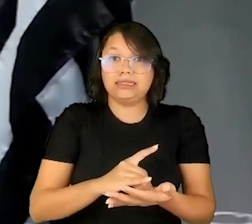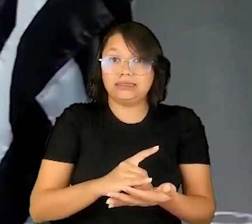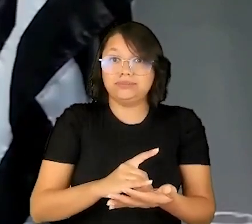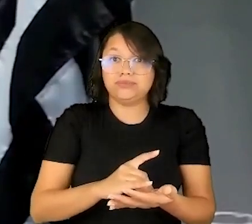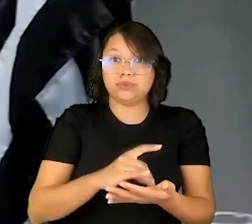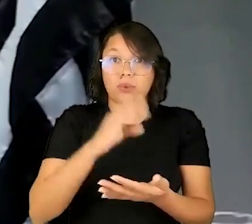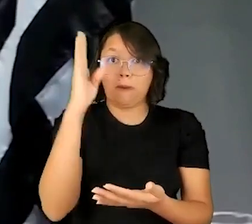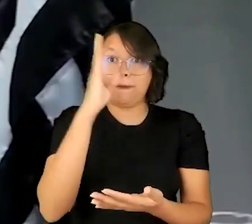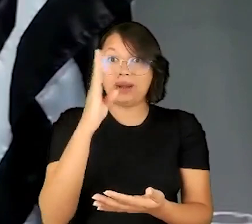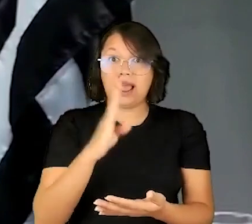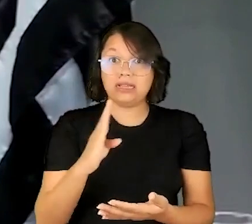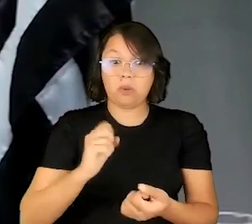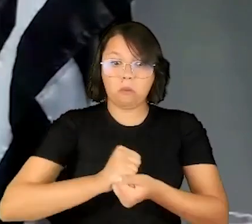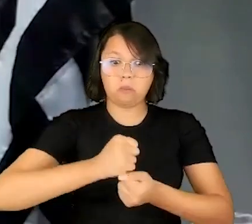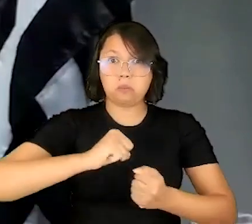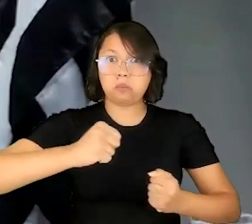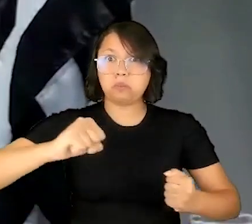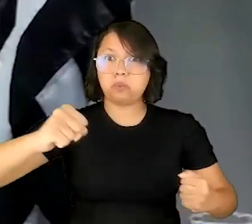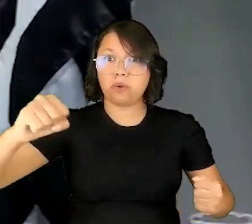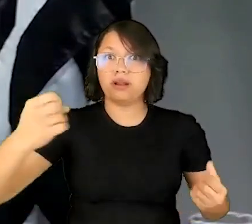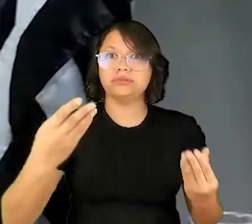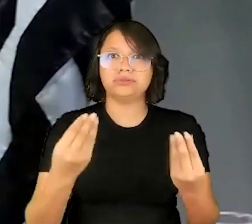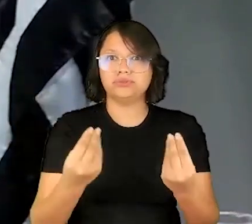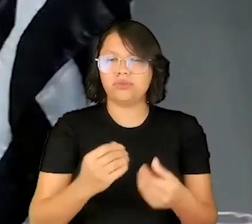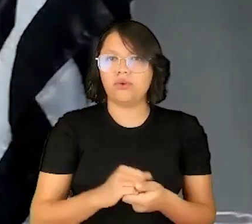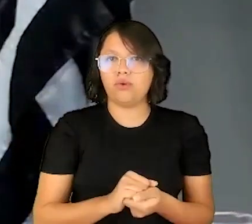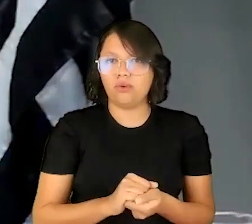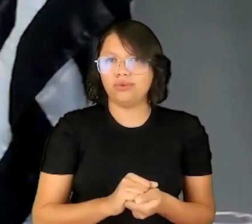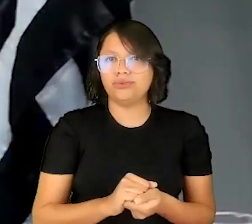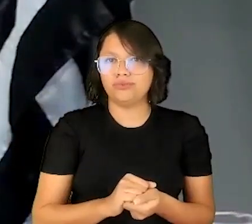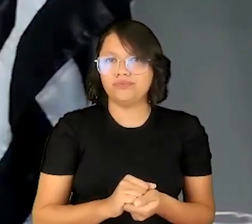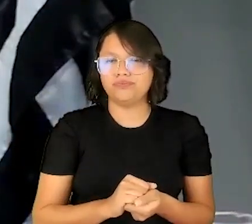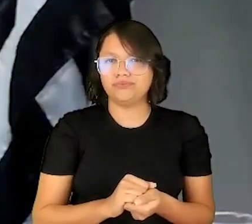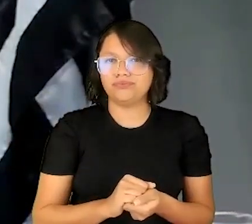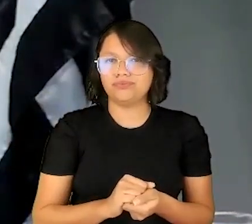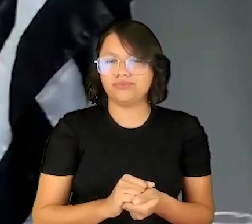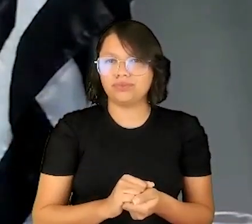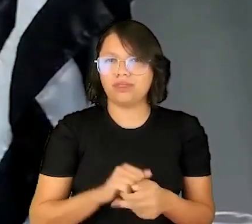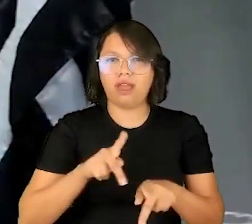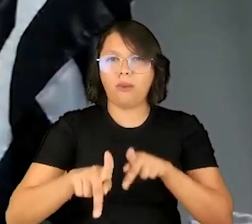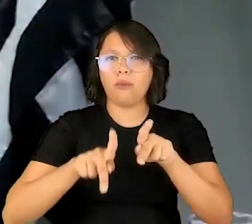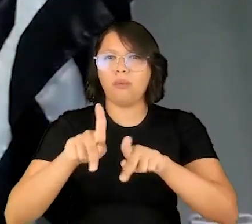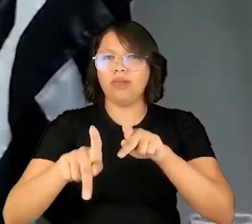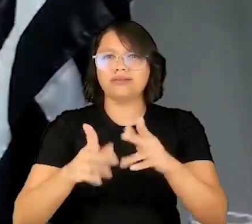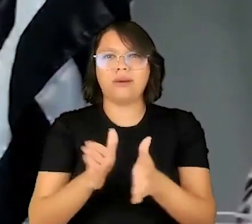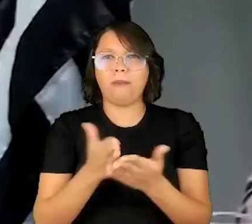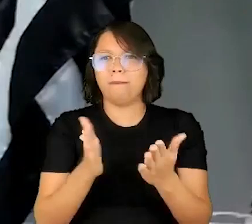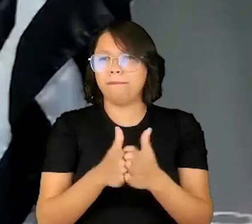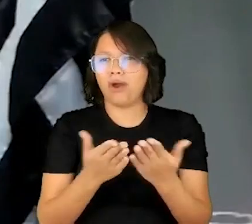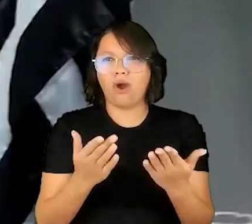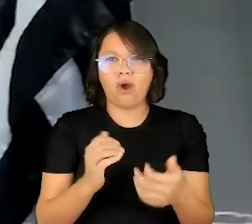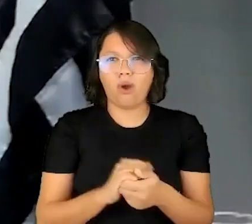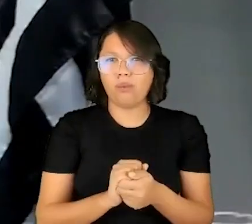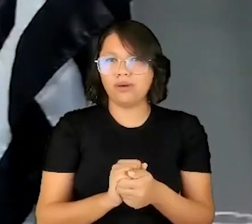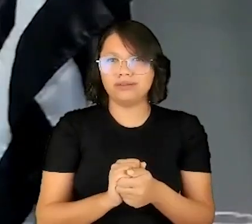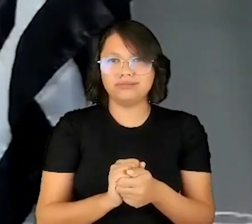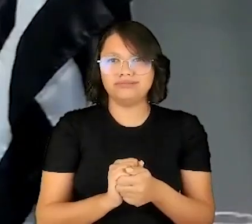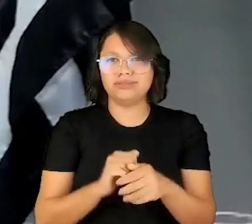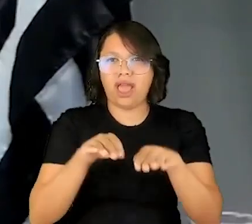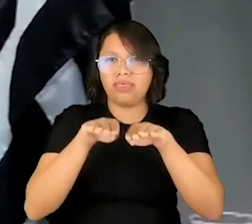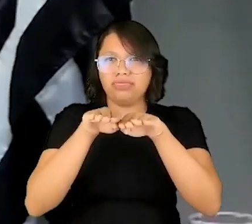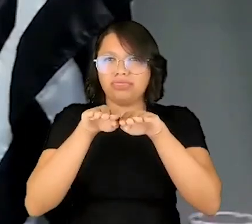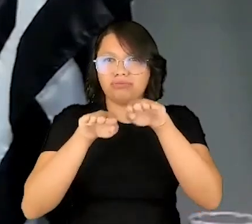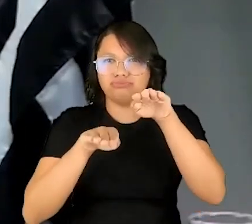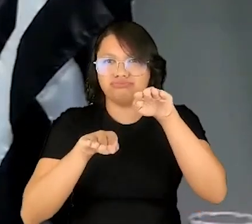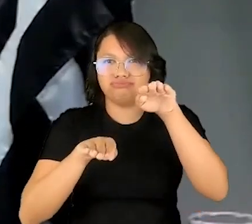com as carências da nossa população, a imensa, escandalosa desigualdade